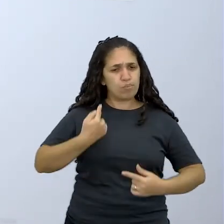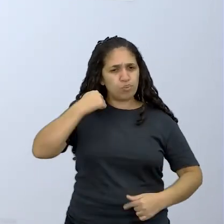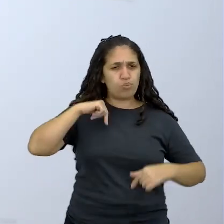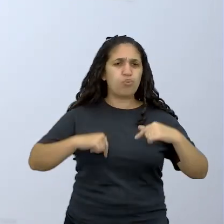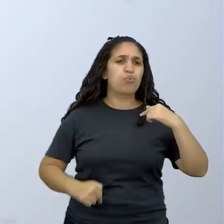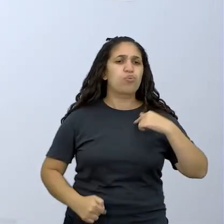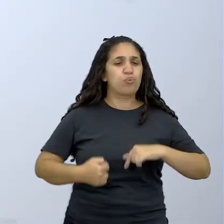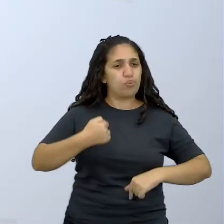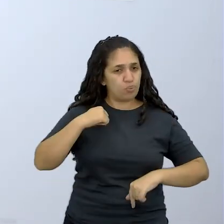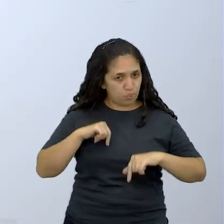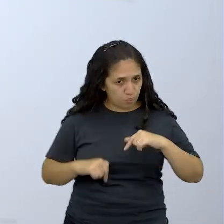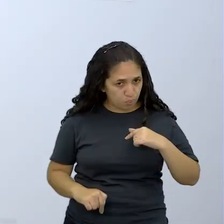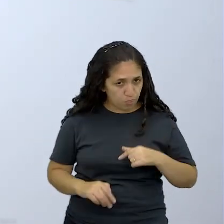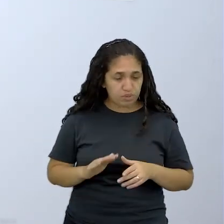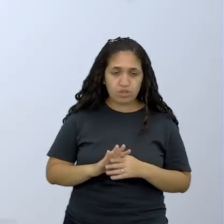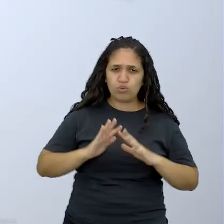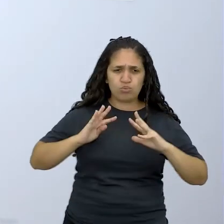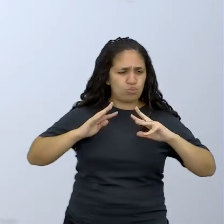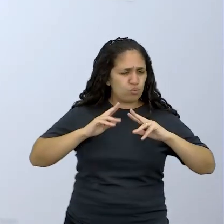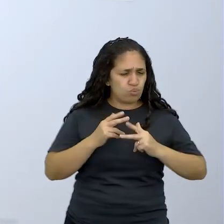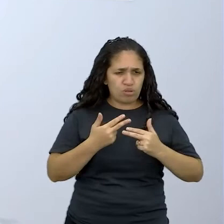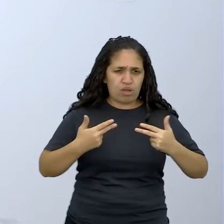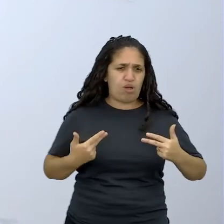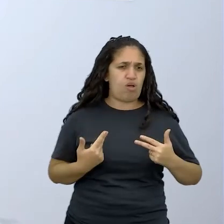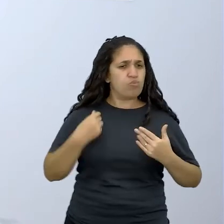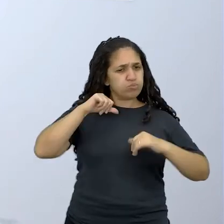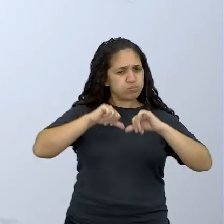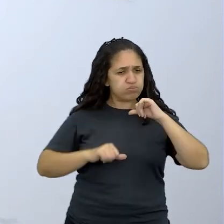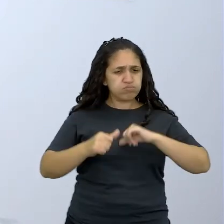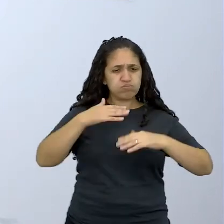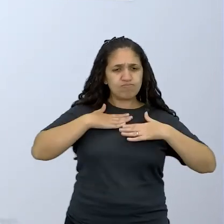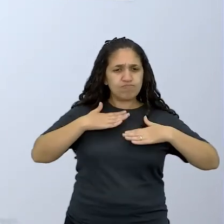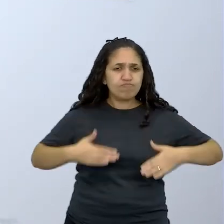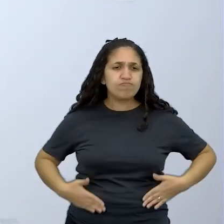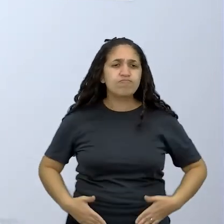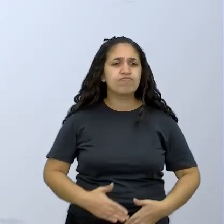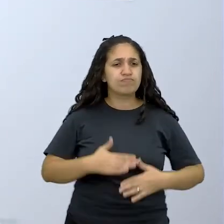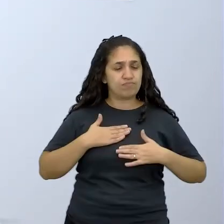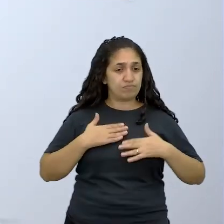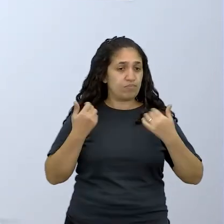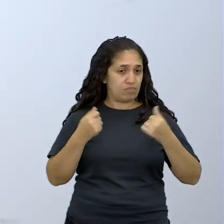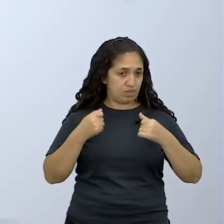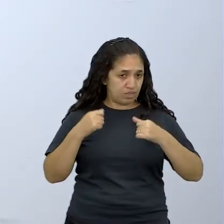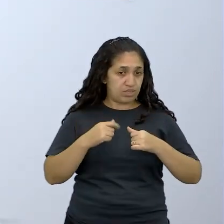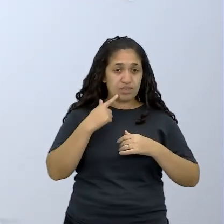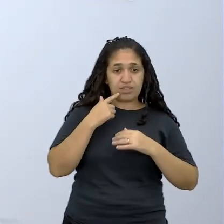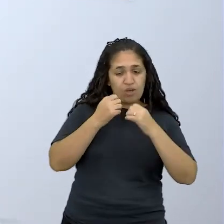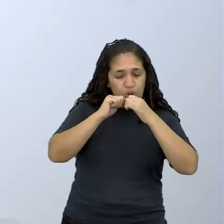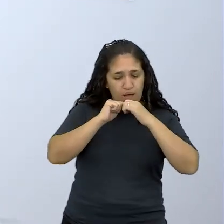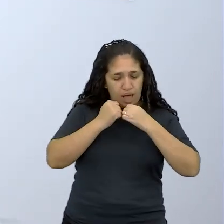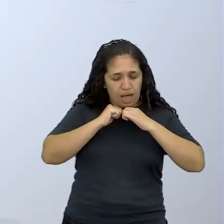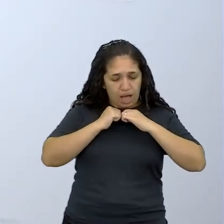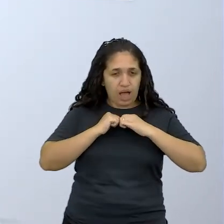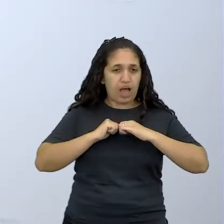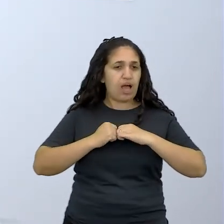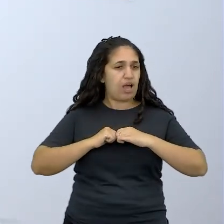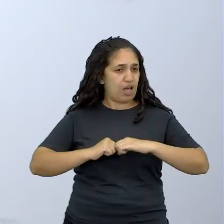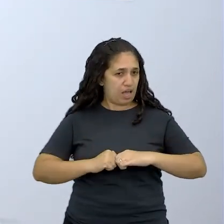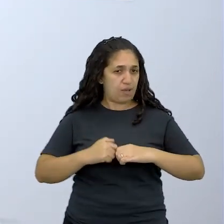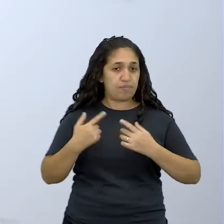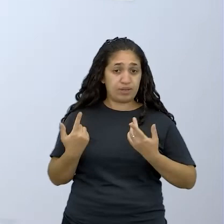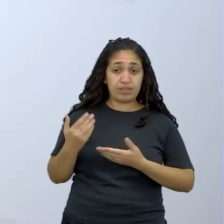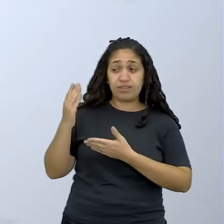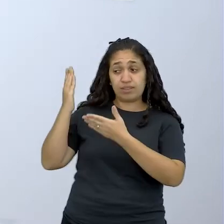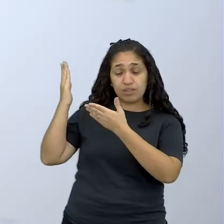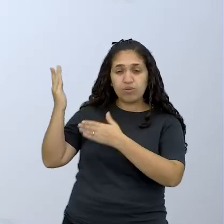nosso corpo para todas as reações químicas que requerem energia. A quebra de glicose. Então, os carboidratos